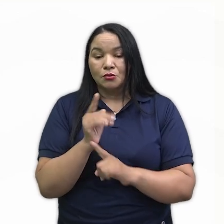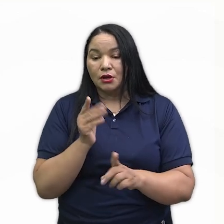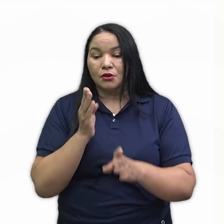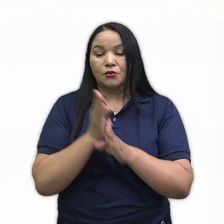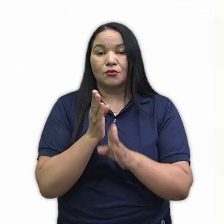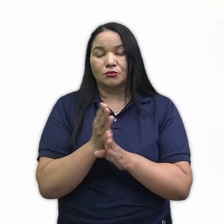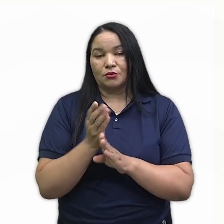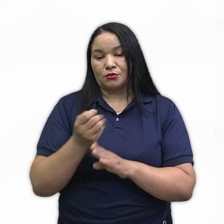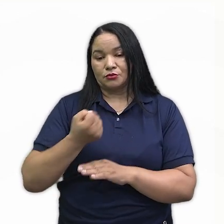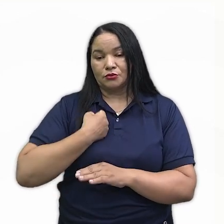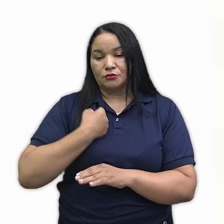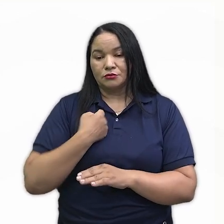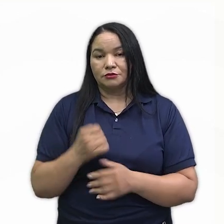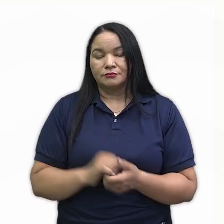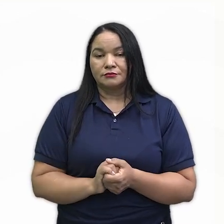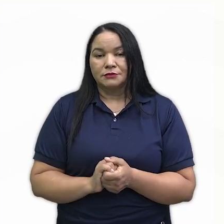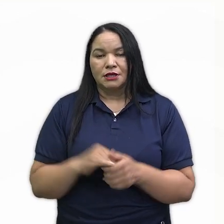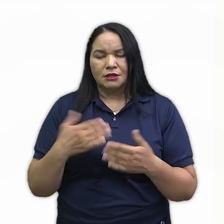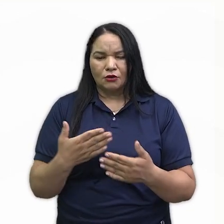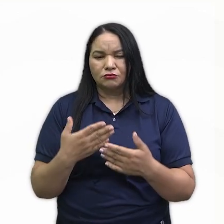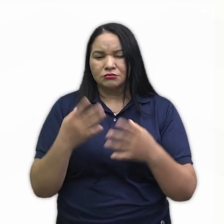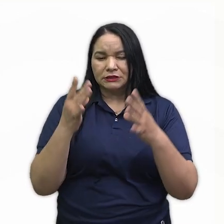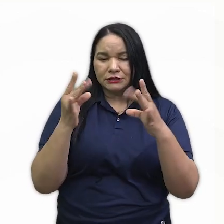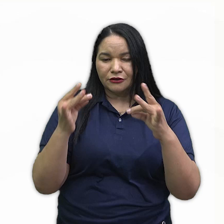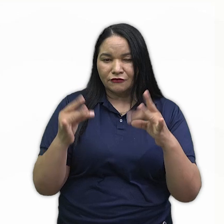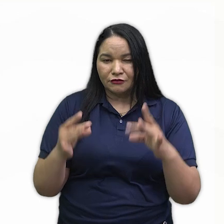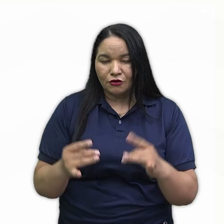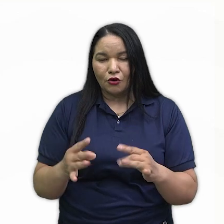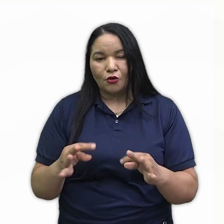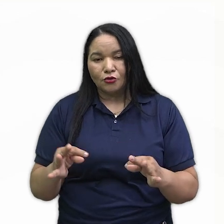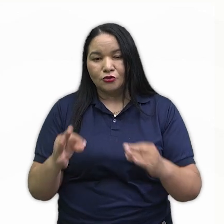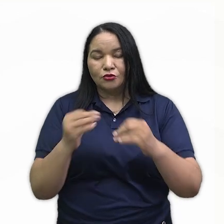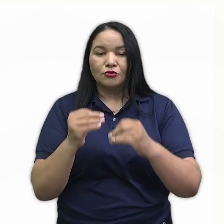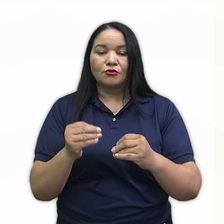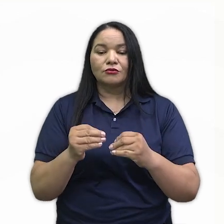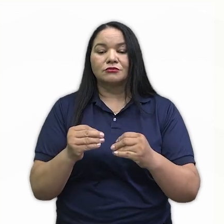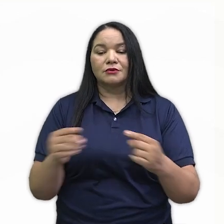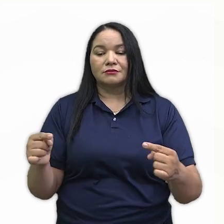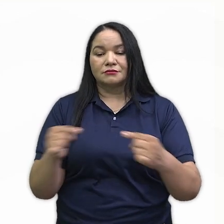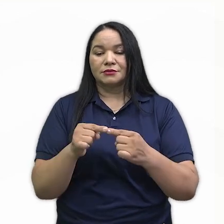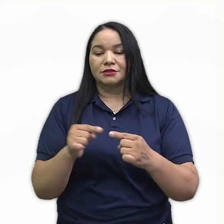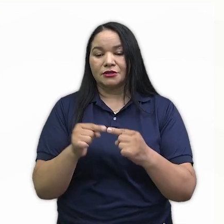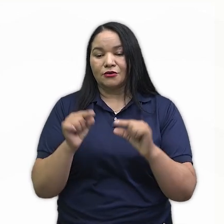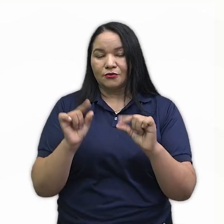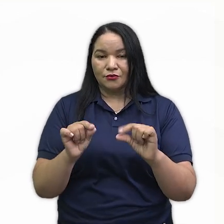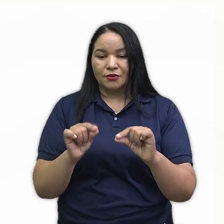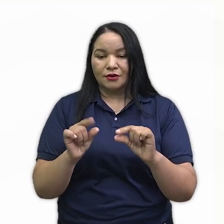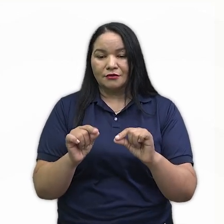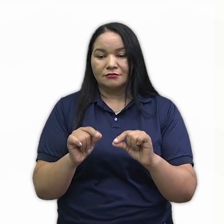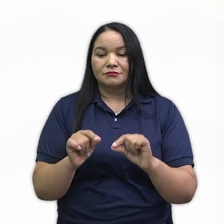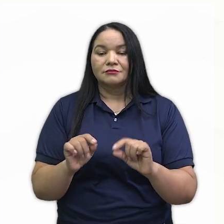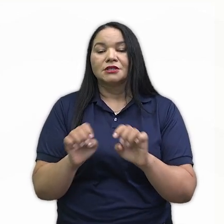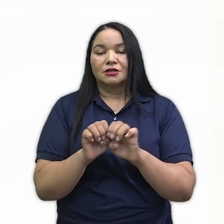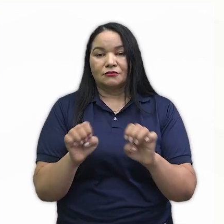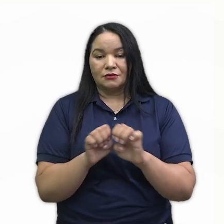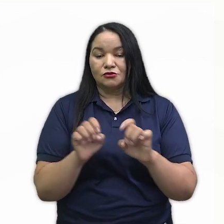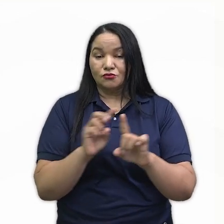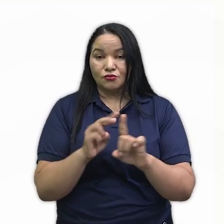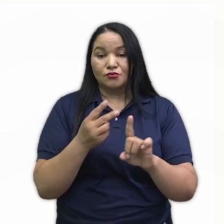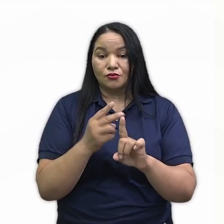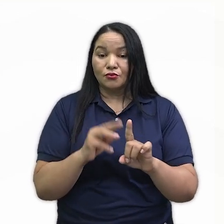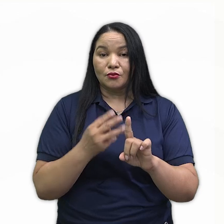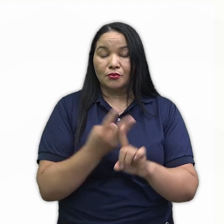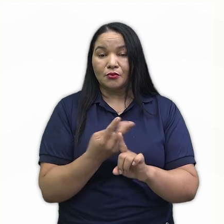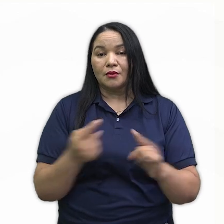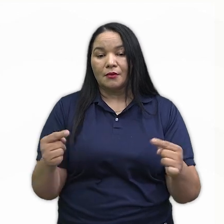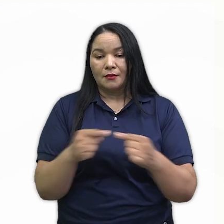número. E se você for ver, toda essa definição que você leu e que eu falei aqui para você, está diretamente ali ligada a equações exponenciais. Mas